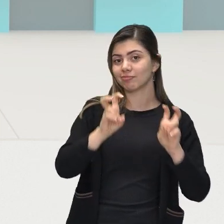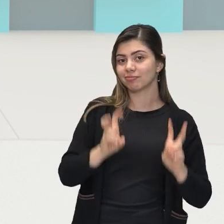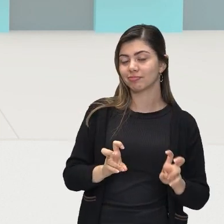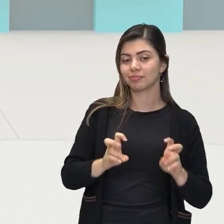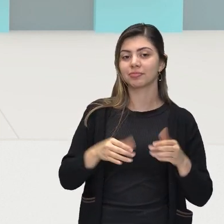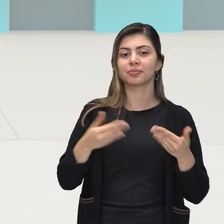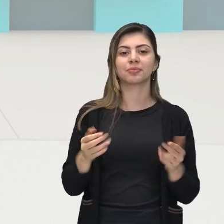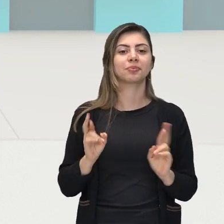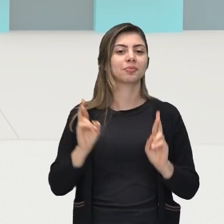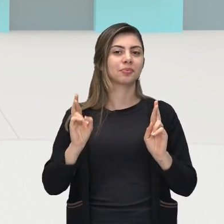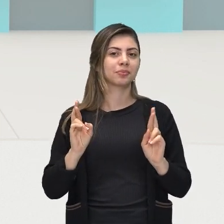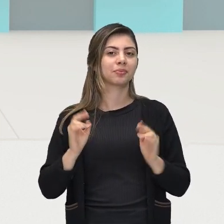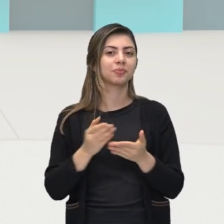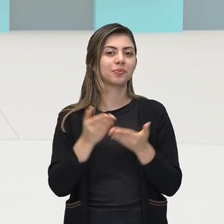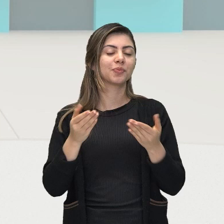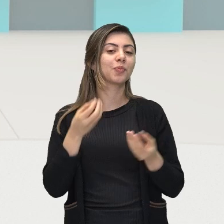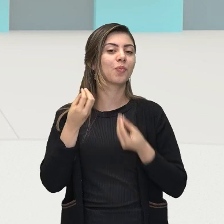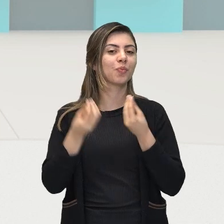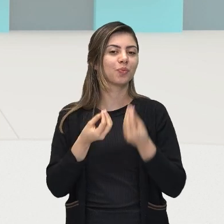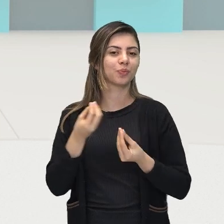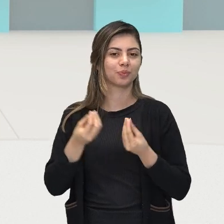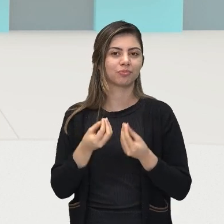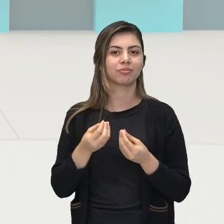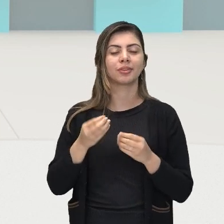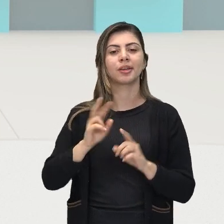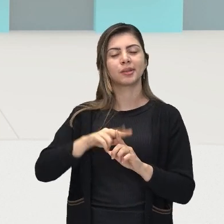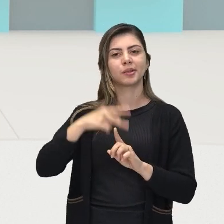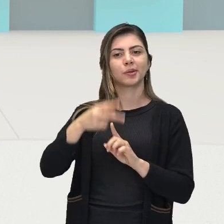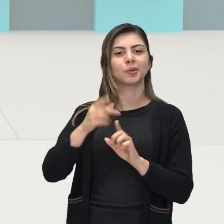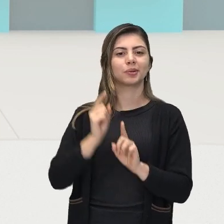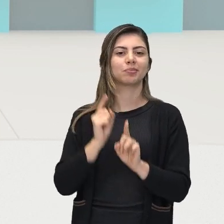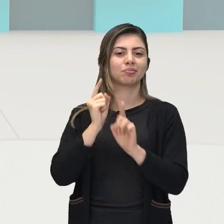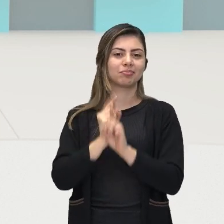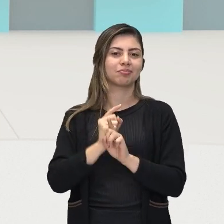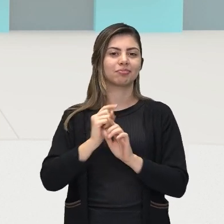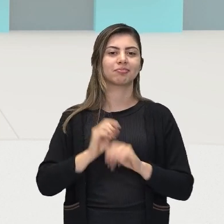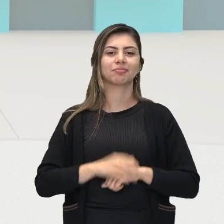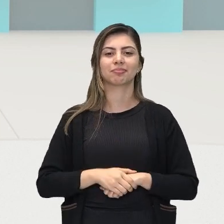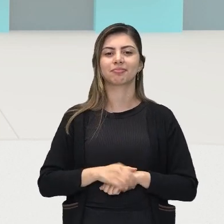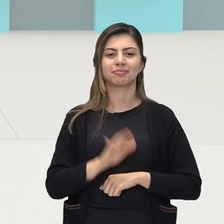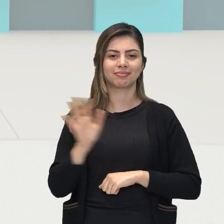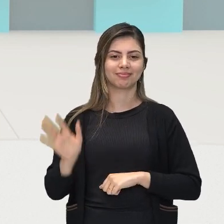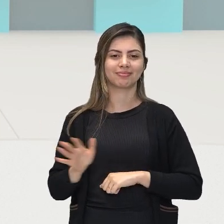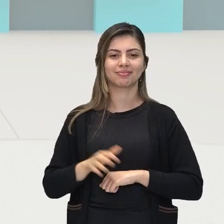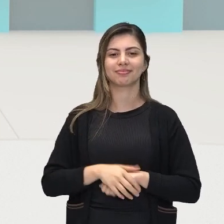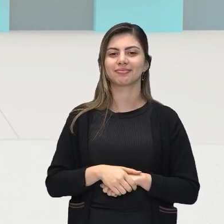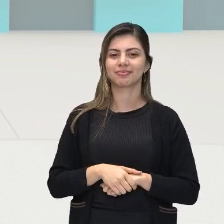e desejo a vocês, né, um próximo encontro mais satisfatório.